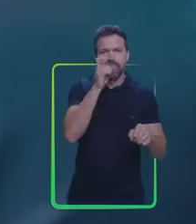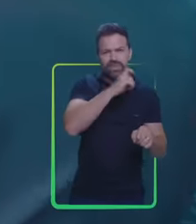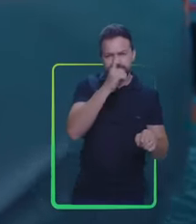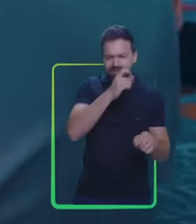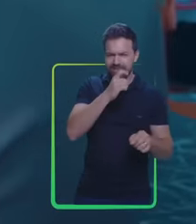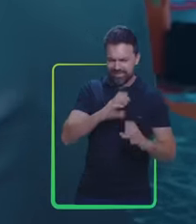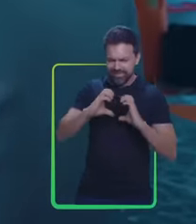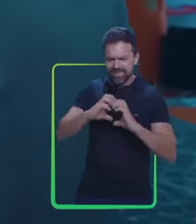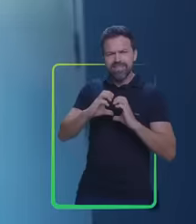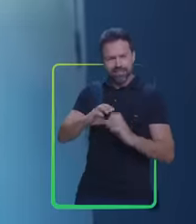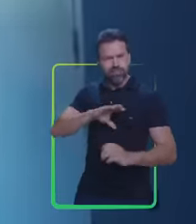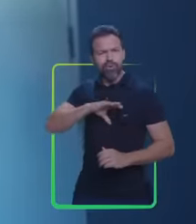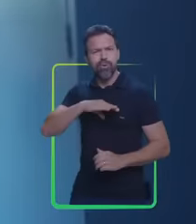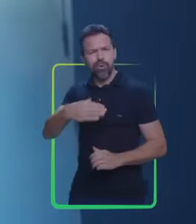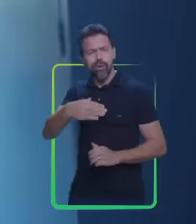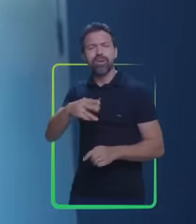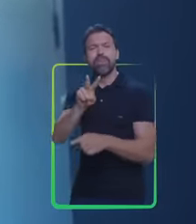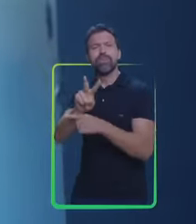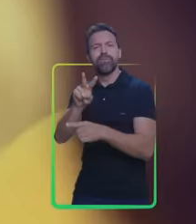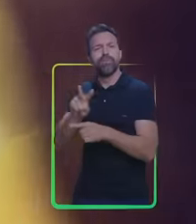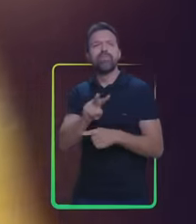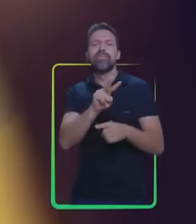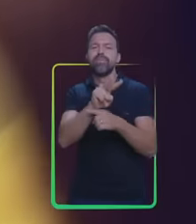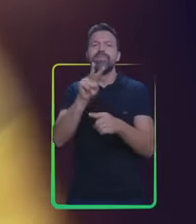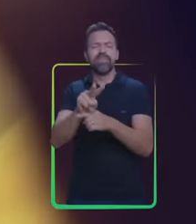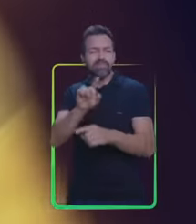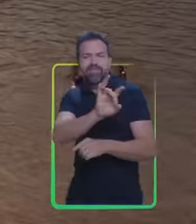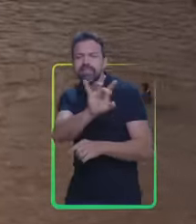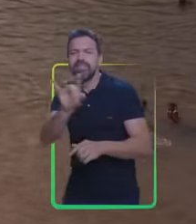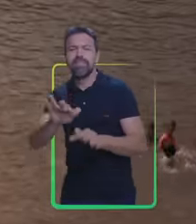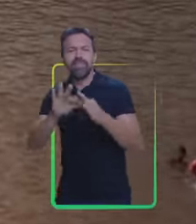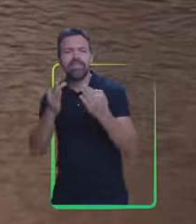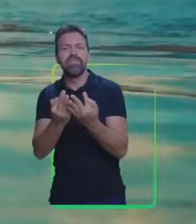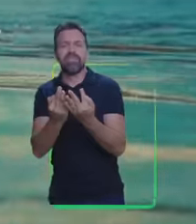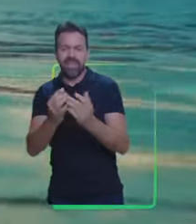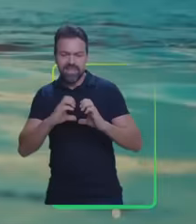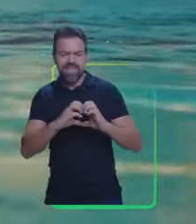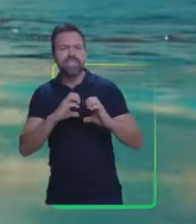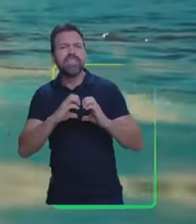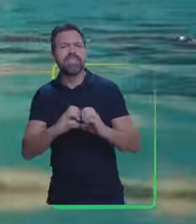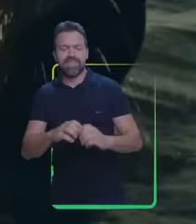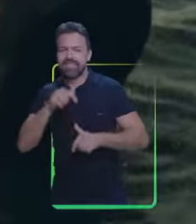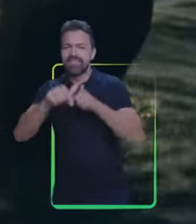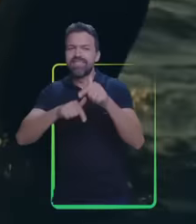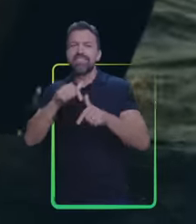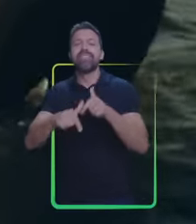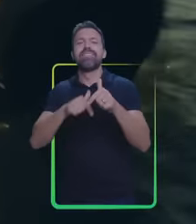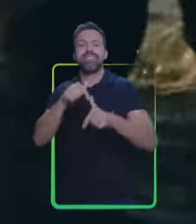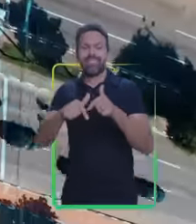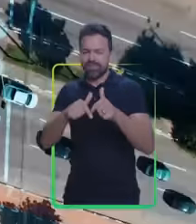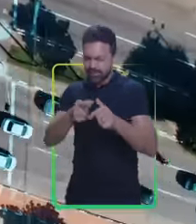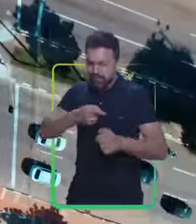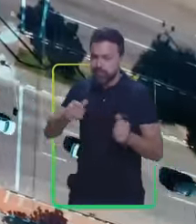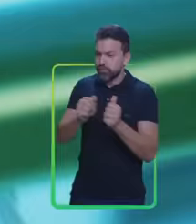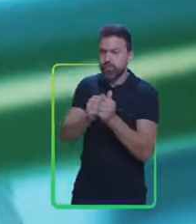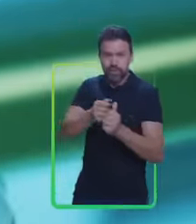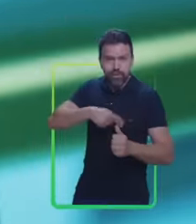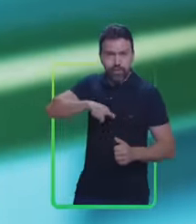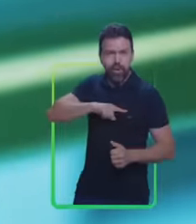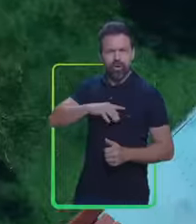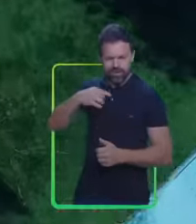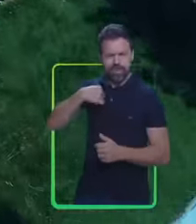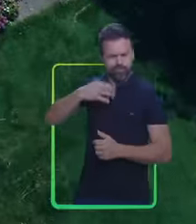Tereza é coragem que cuida de cada família. Tereza trabalha pra gente, disso eu